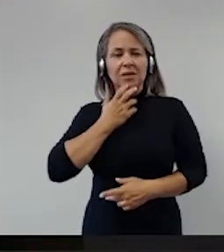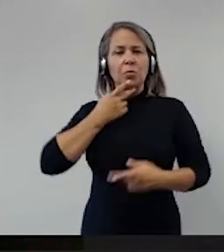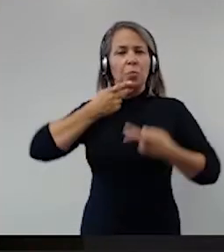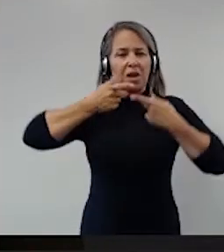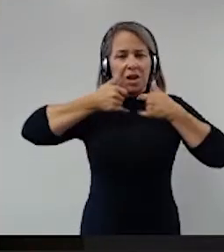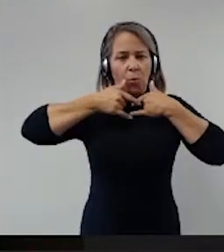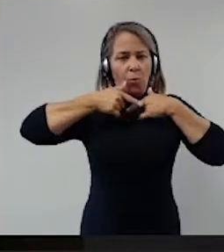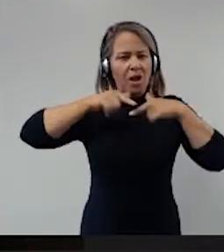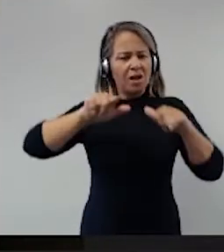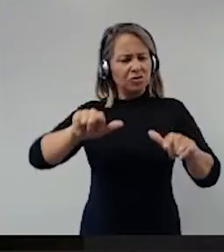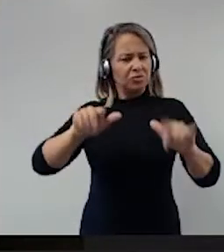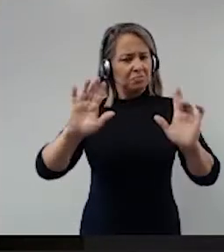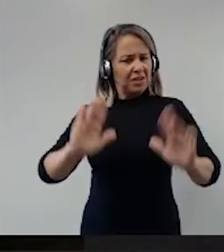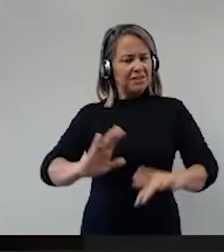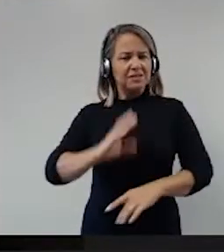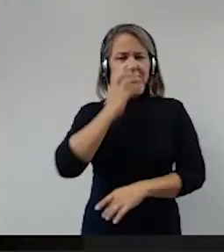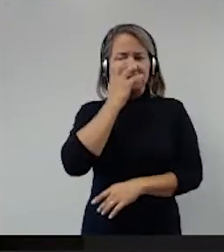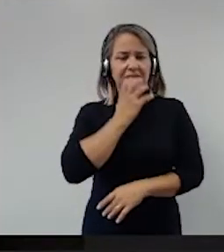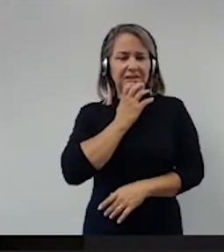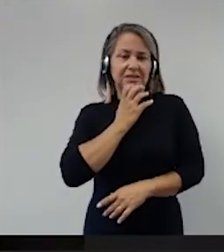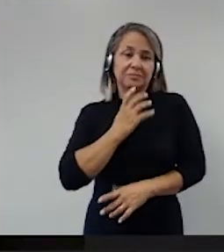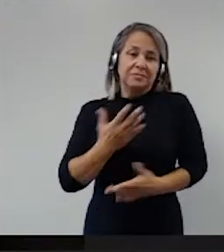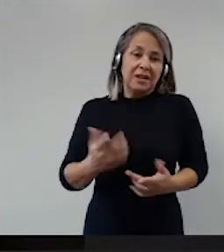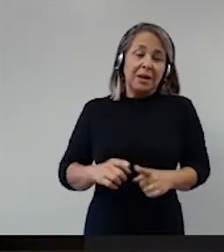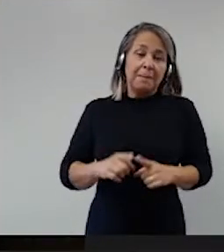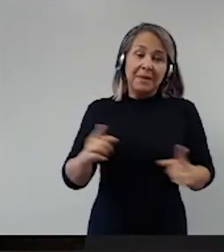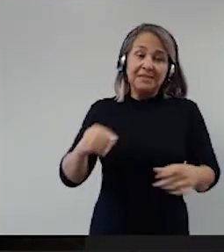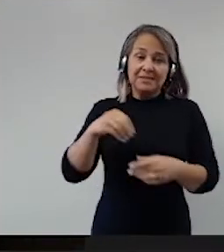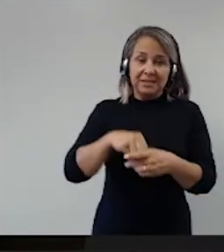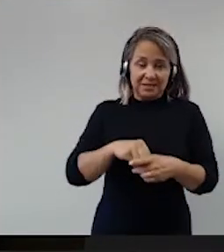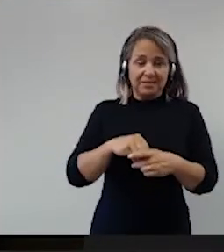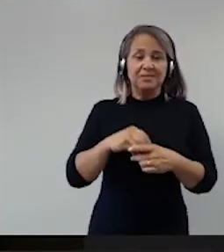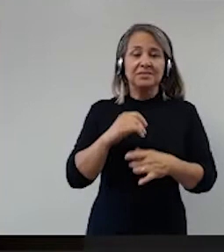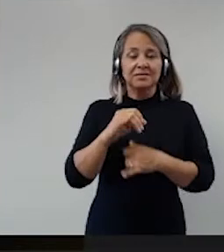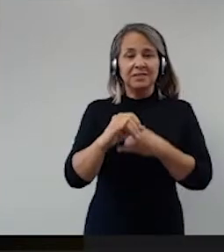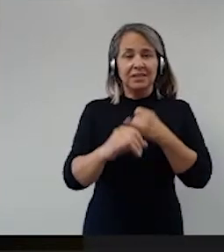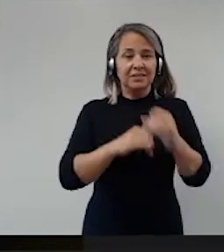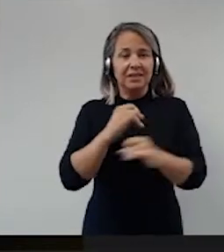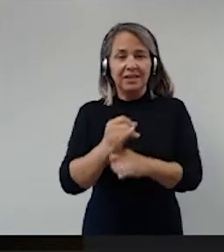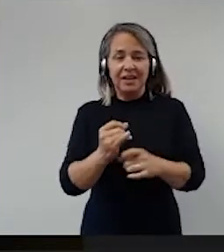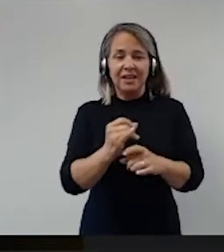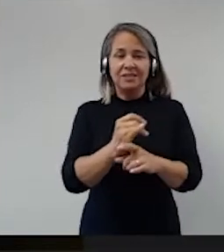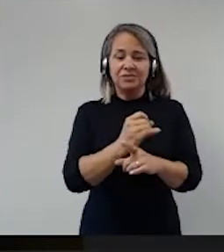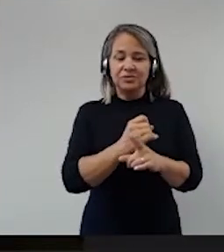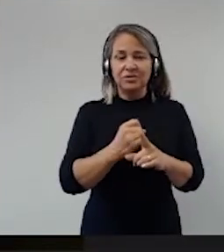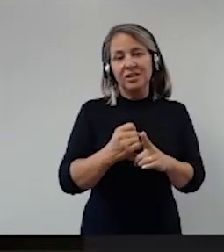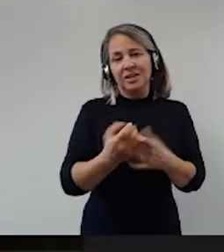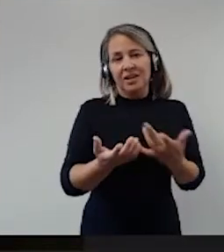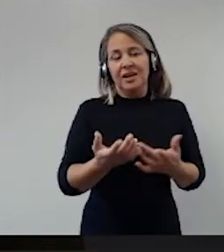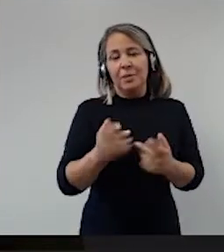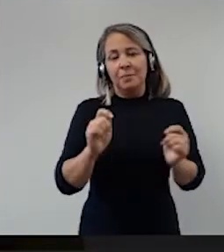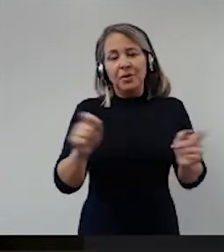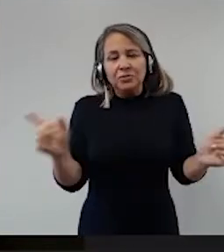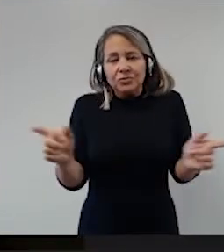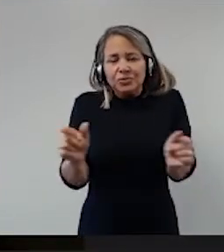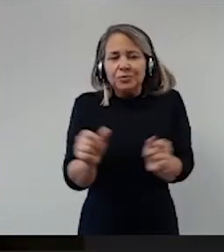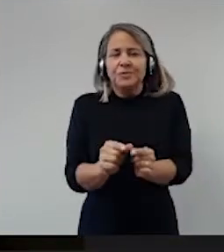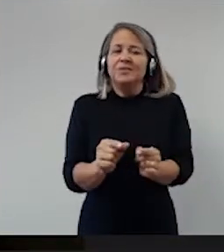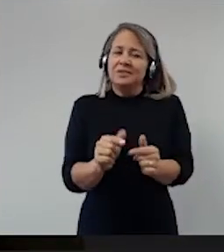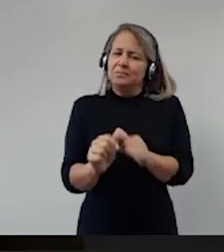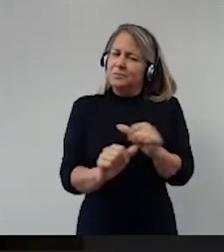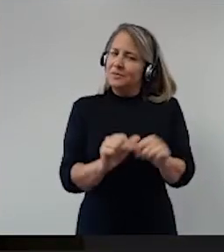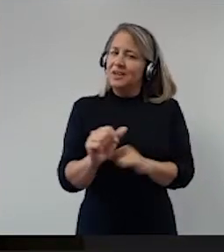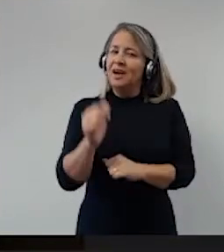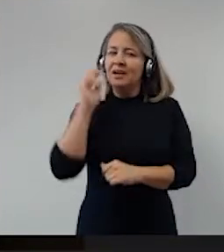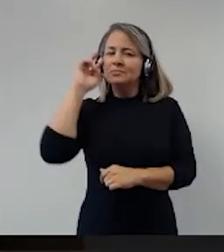mais rebuscada. E nós percebemos que com a rede social isso tende a diminuir um pouco. E